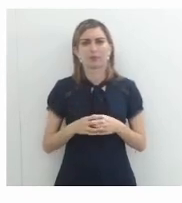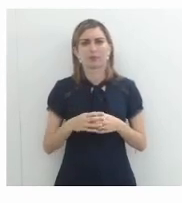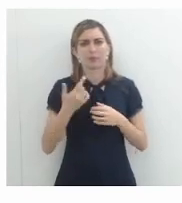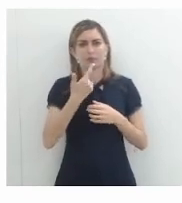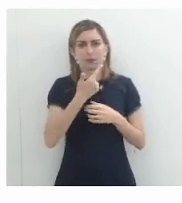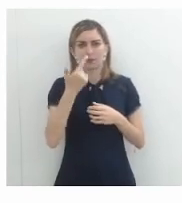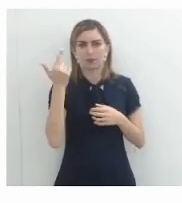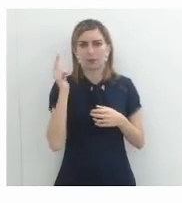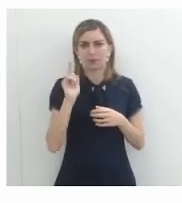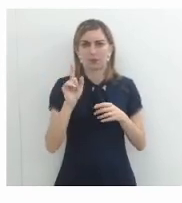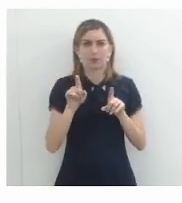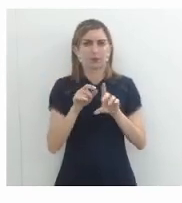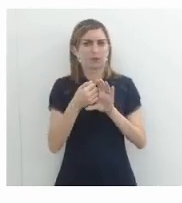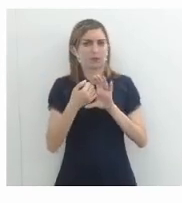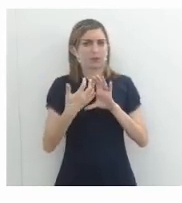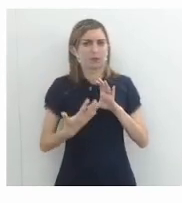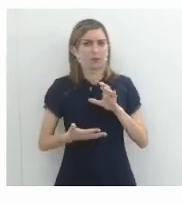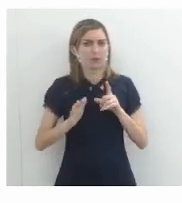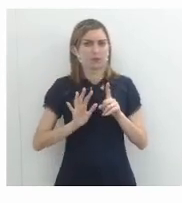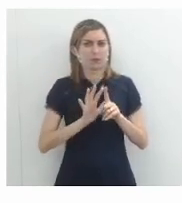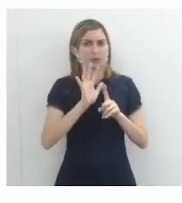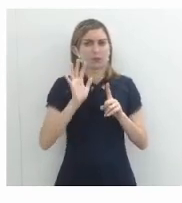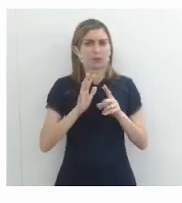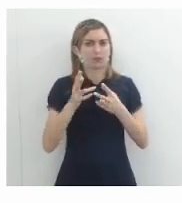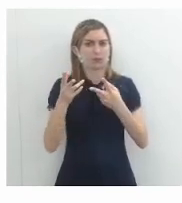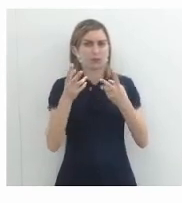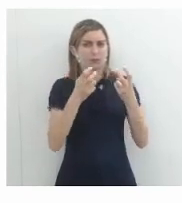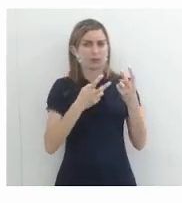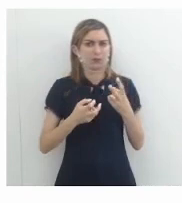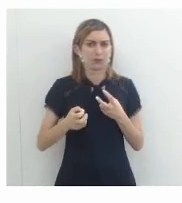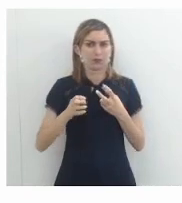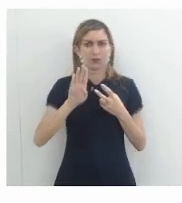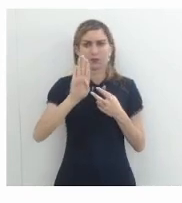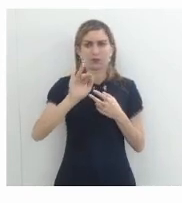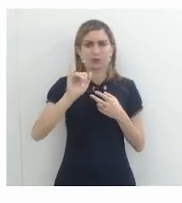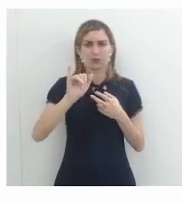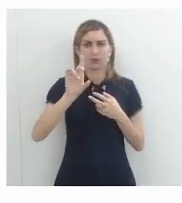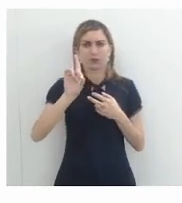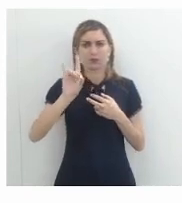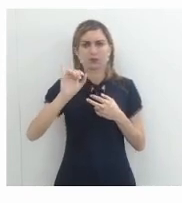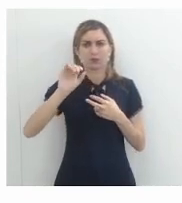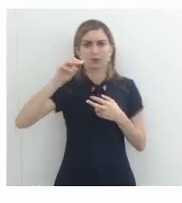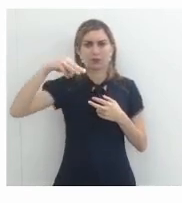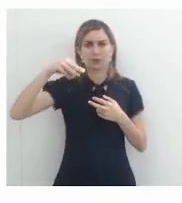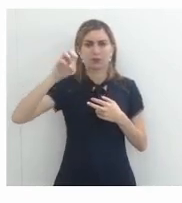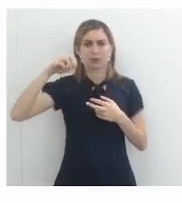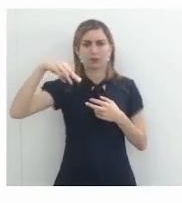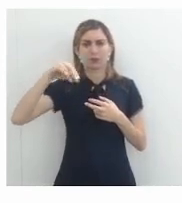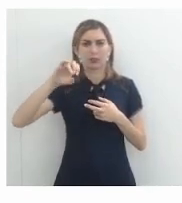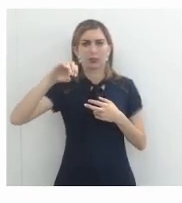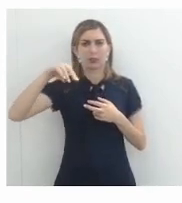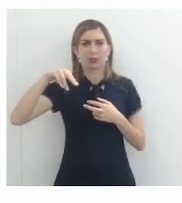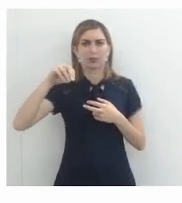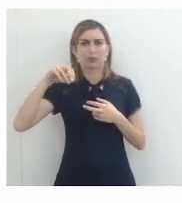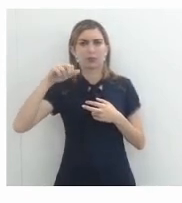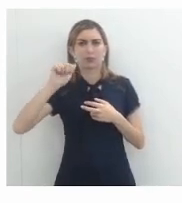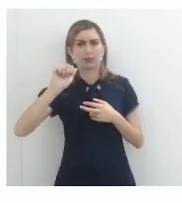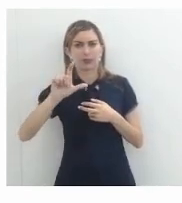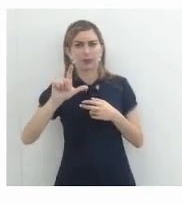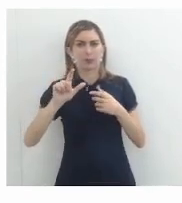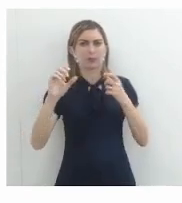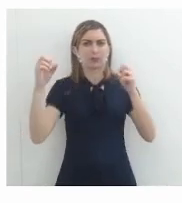Outros aspectos que influenciam a percepção do espaço bidimensional são a luminosidade e a posição